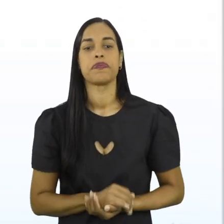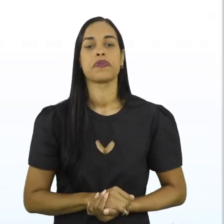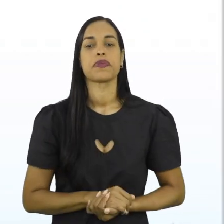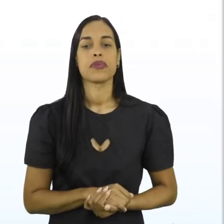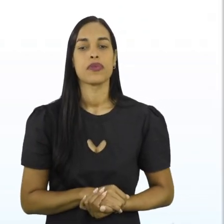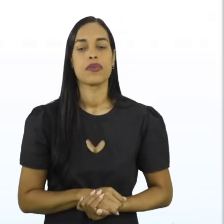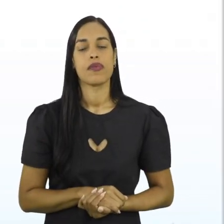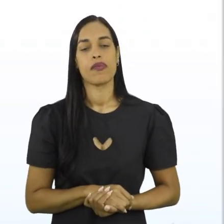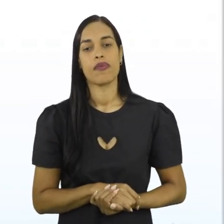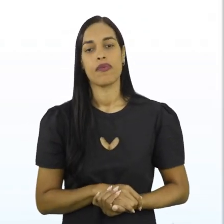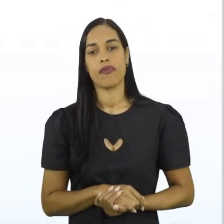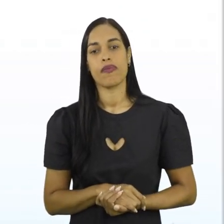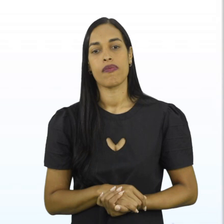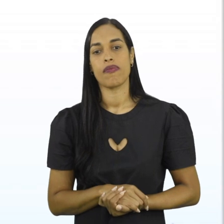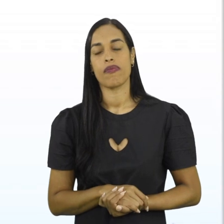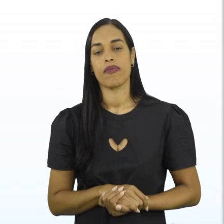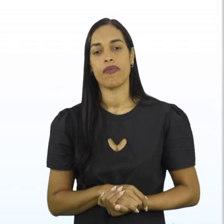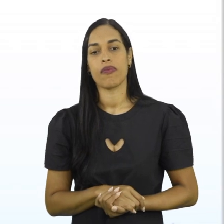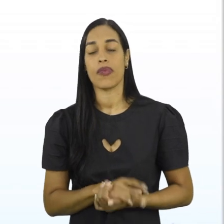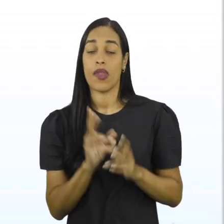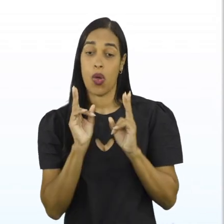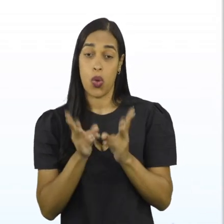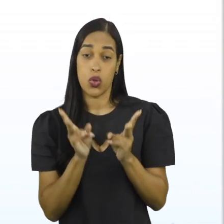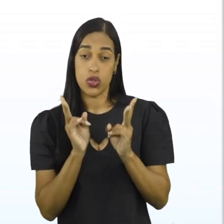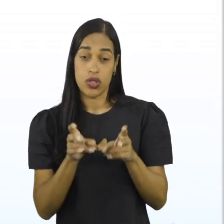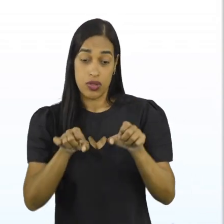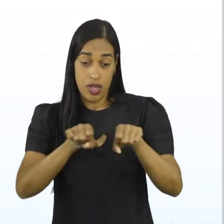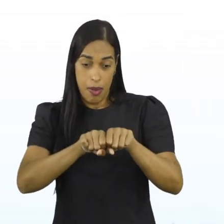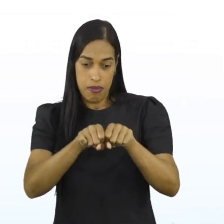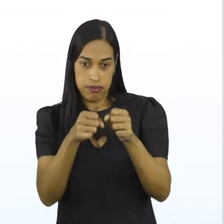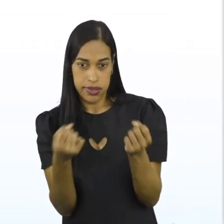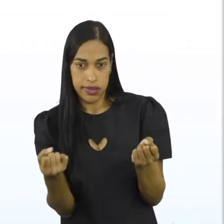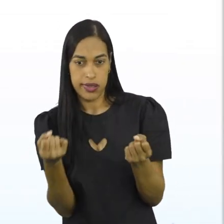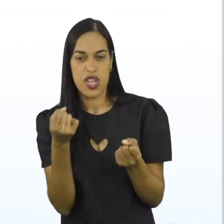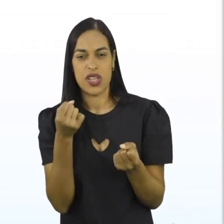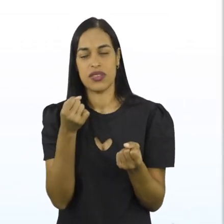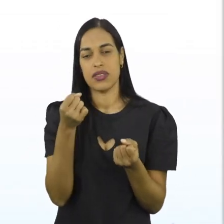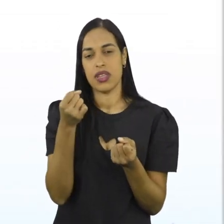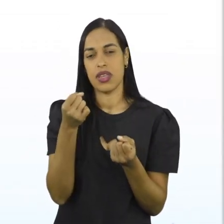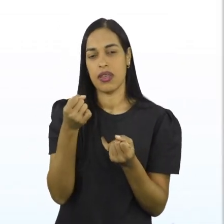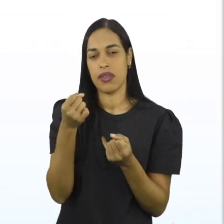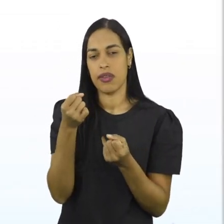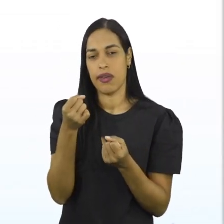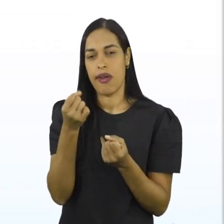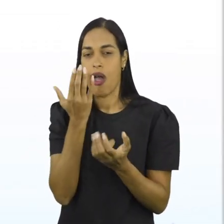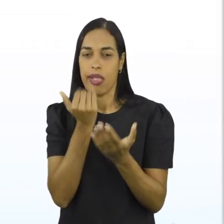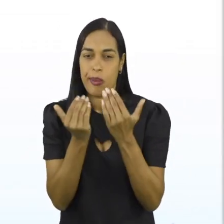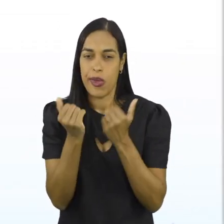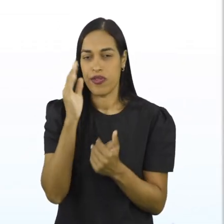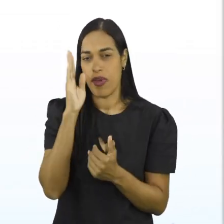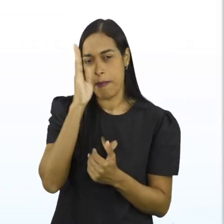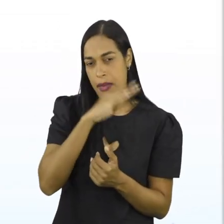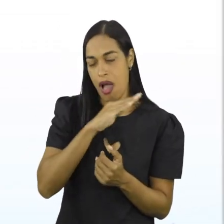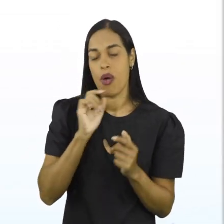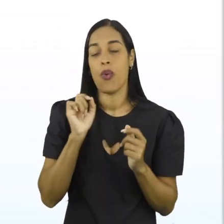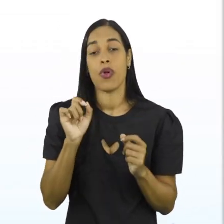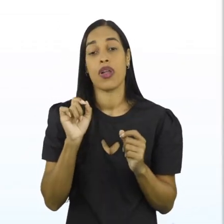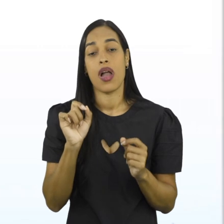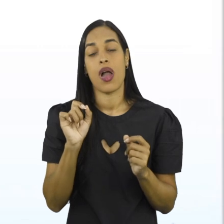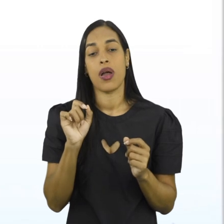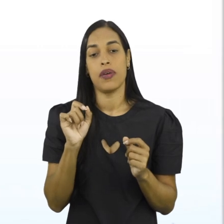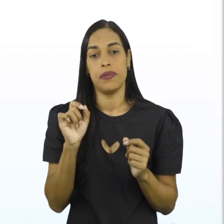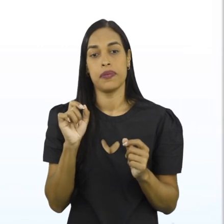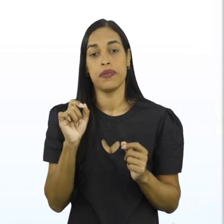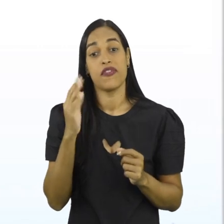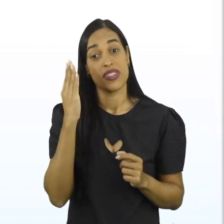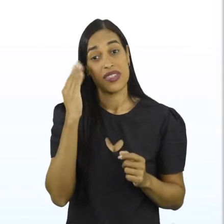assim, ainda nessa coisa de degradação de substância tóxica, a penúltima que eu preciso que vocês saibam, essa